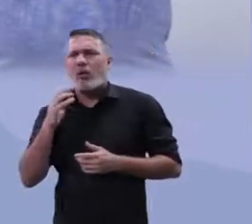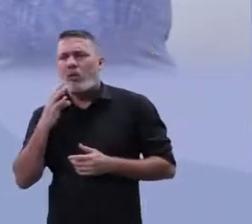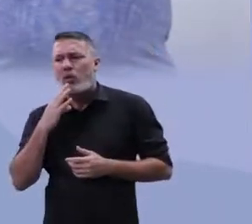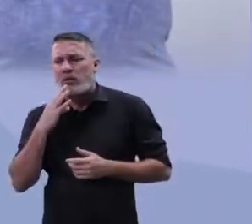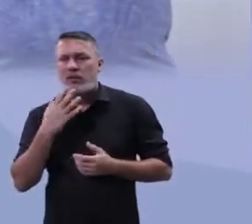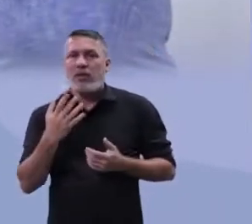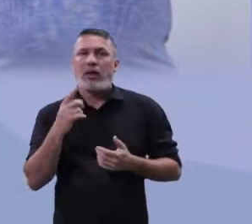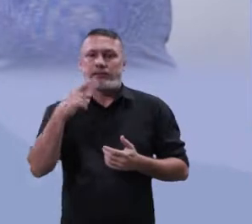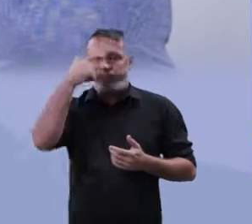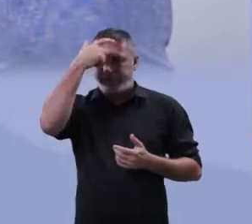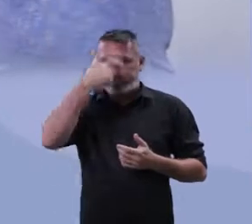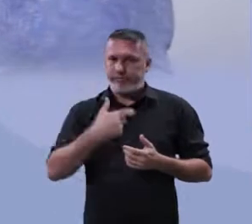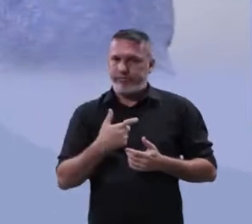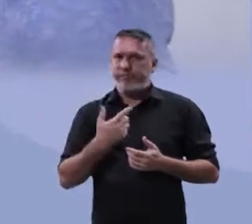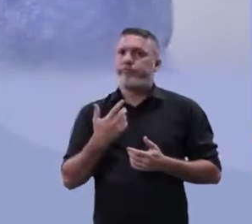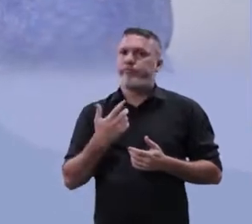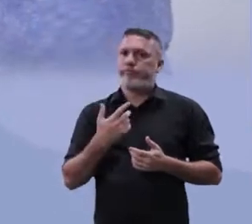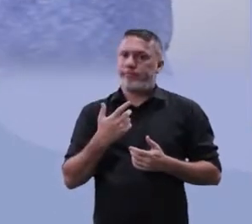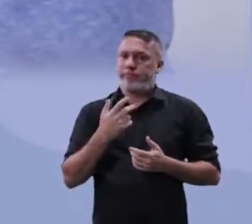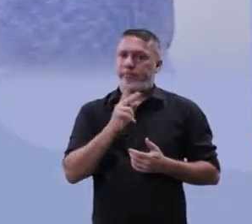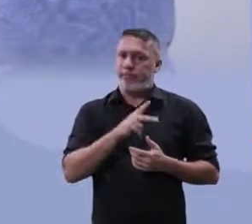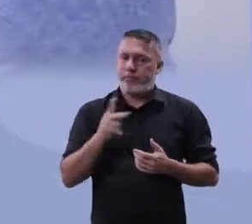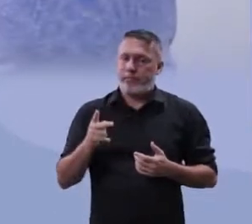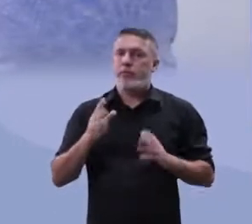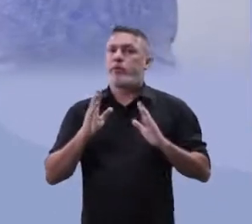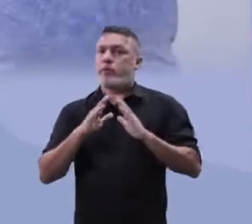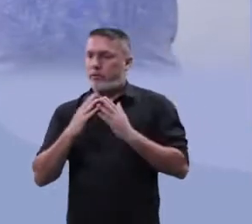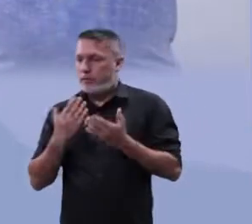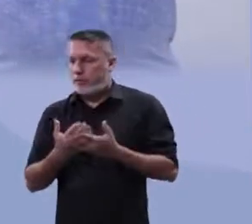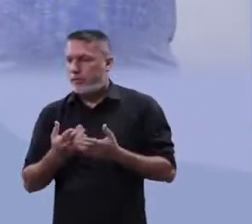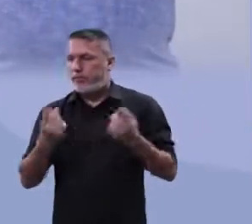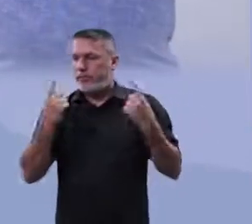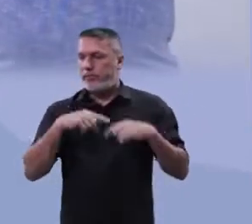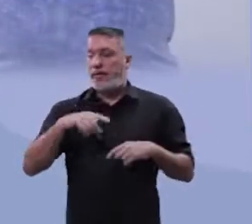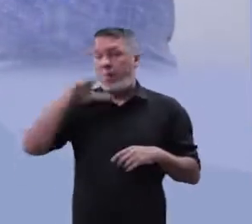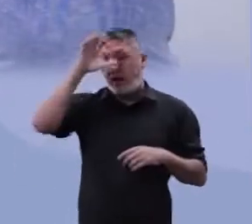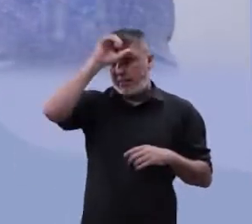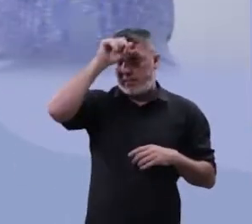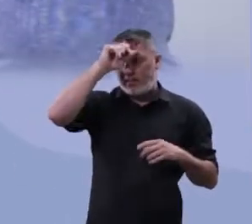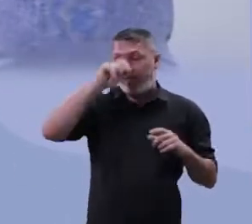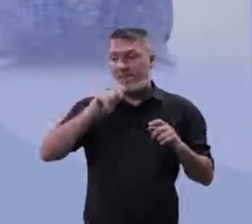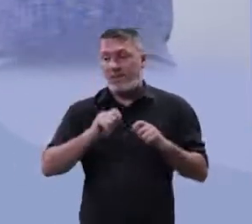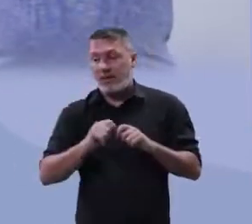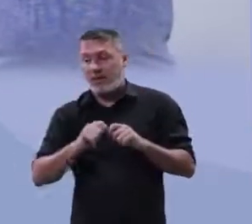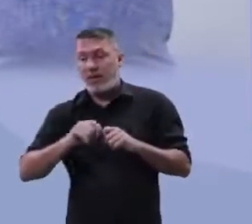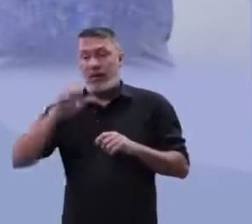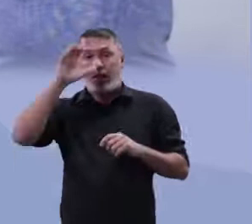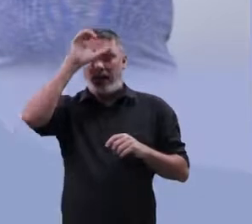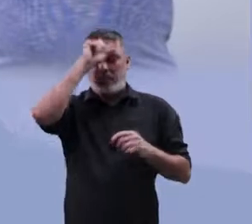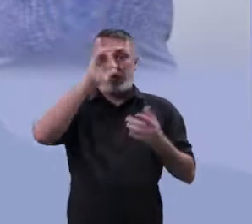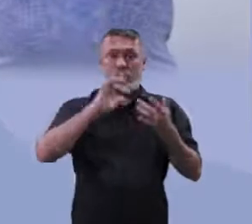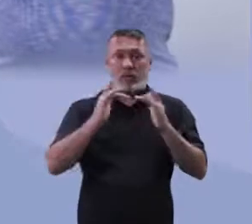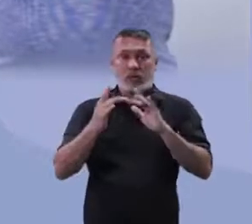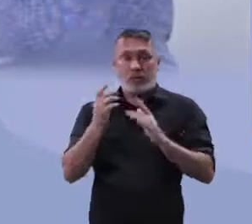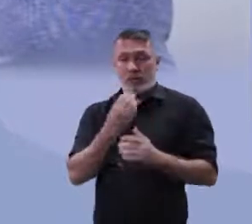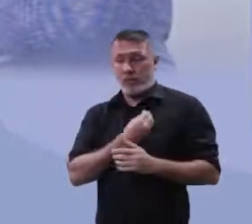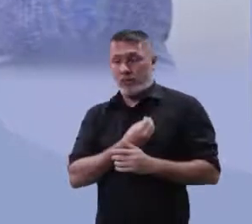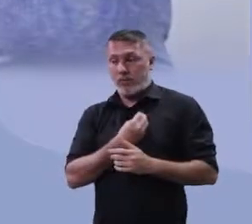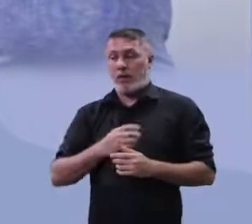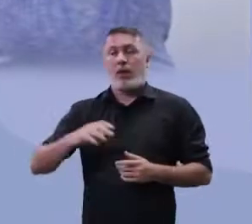enquanto nós, educadores, enquanto nós, escola. Aprender a fazer, aprender a conviver e aprender a